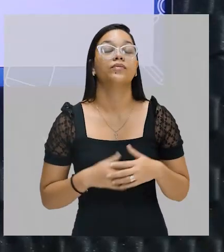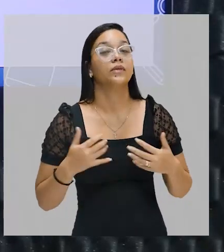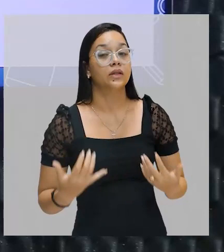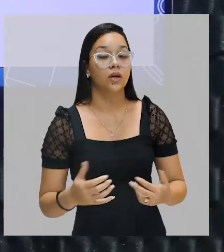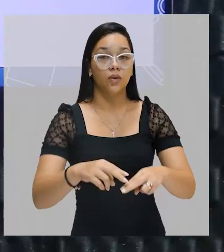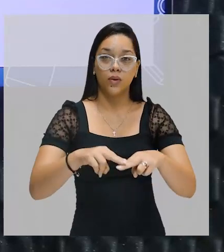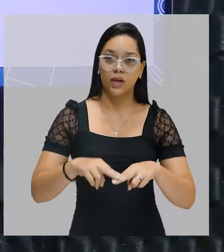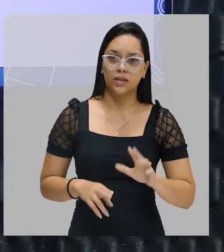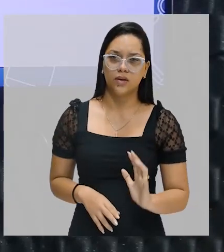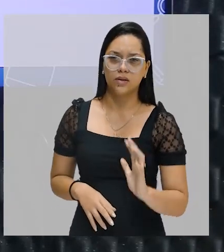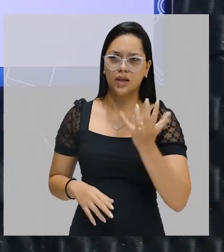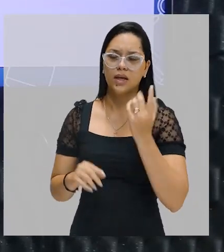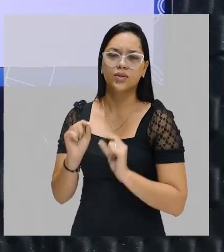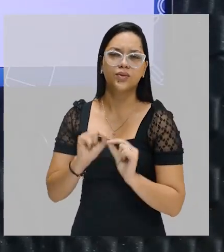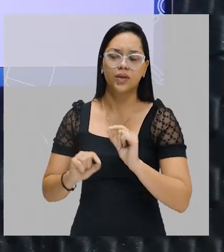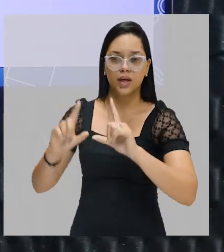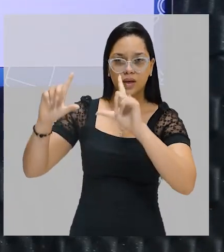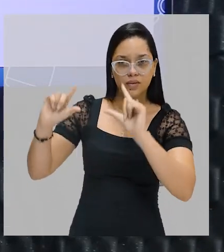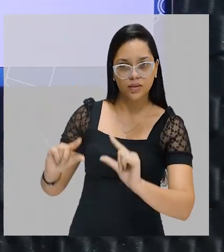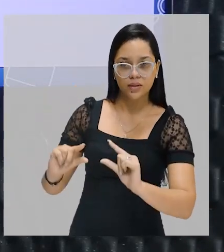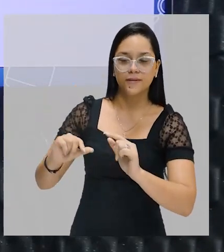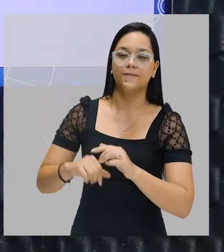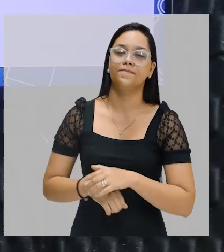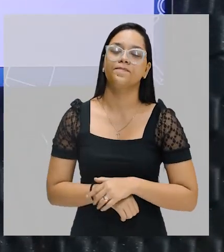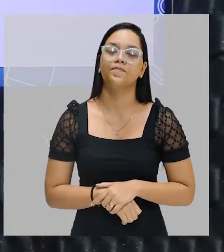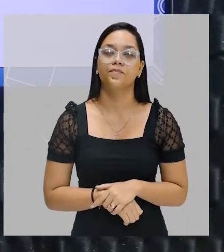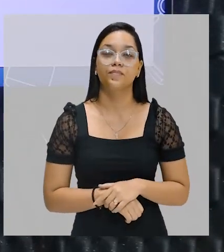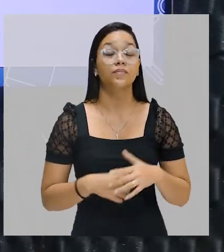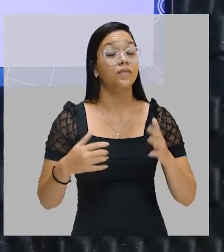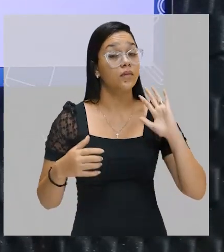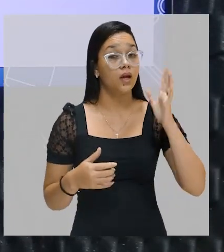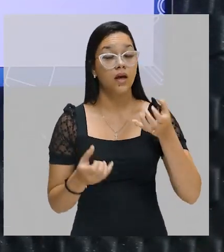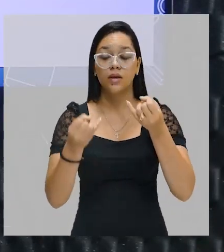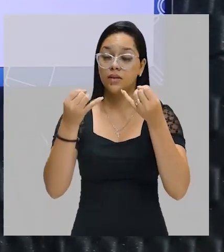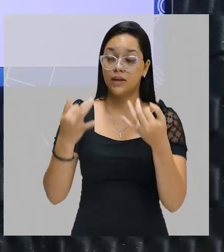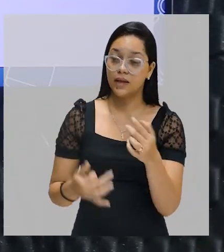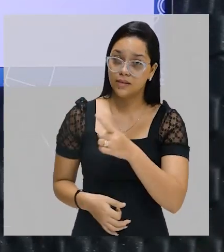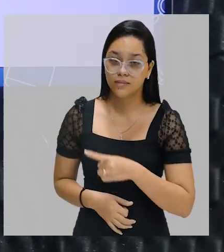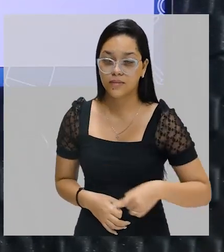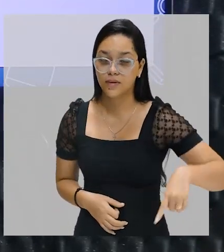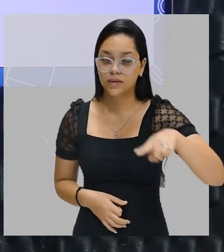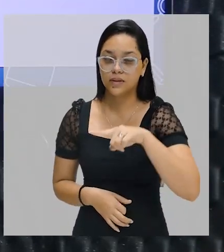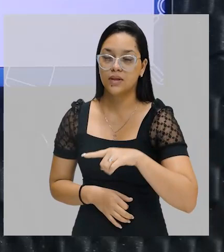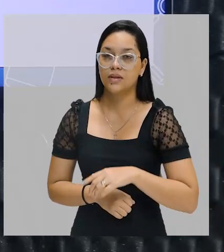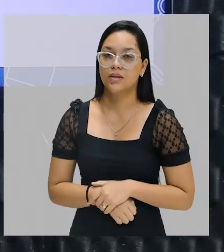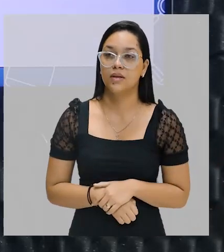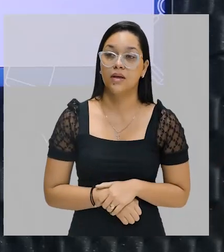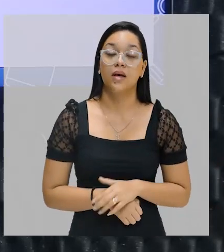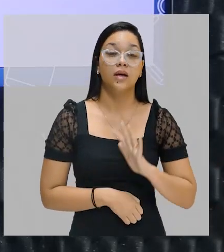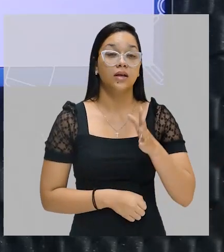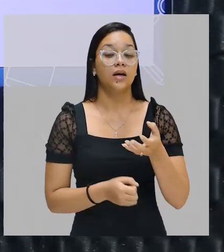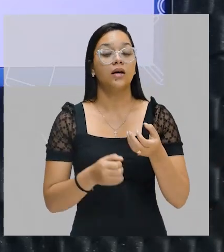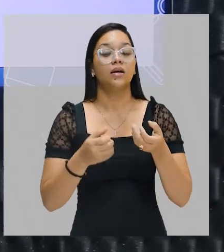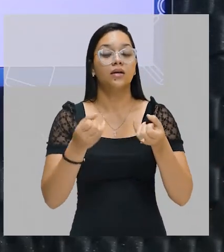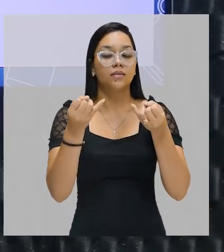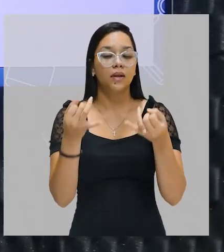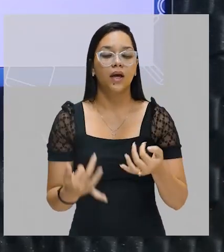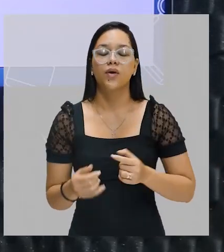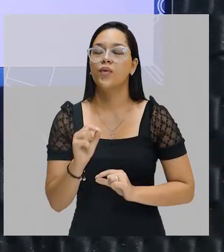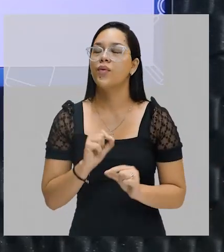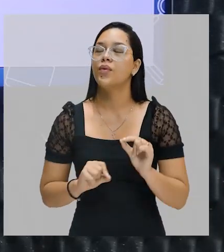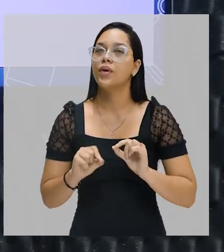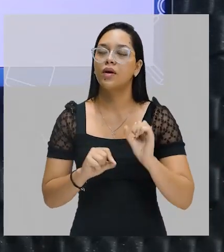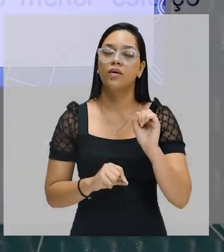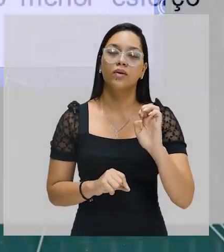Então acontece a redução do gasto energético, que eu falei para vocês. E é importante falar aqui, ó, o sedentarismo